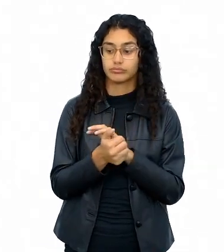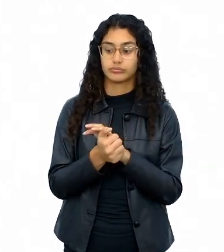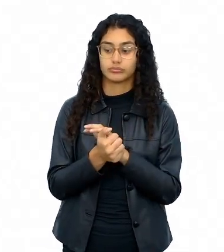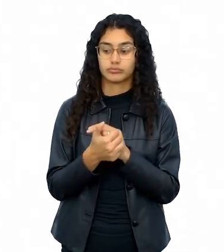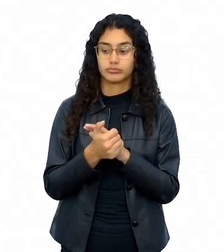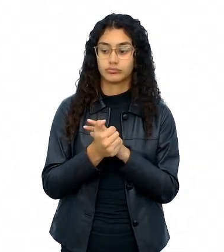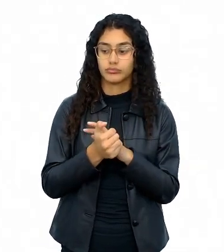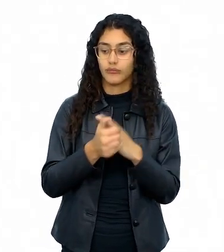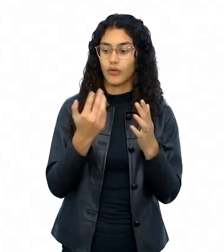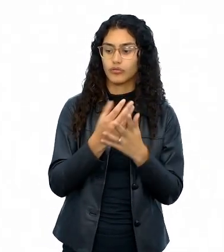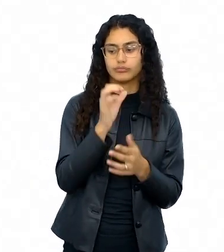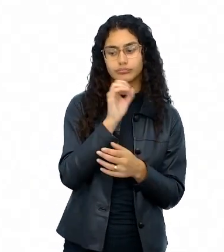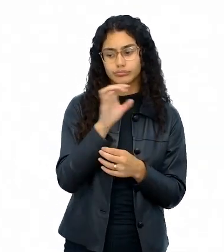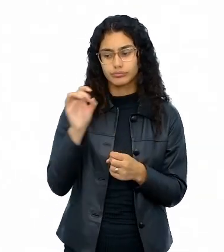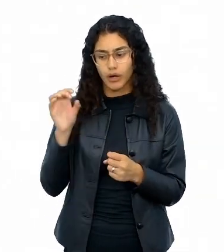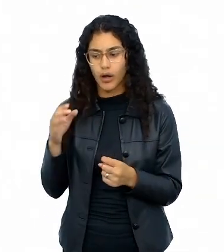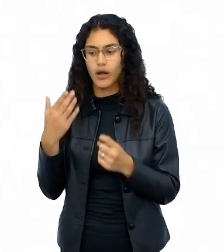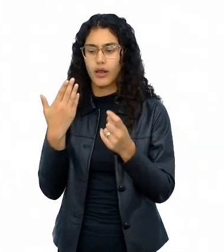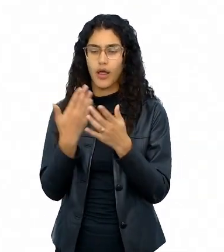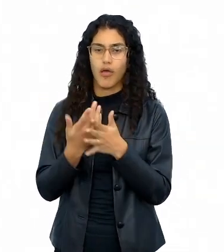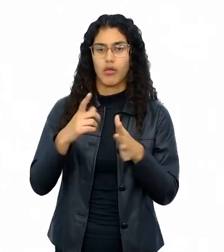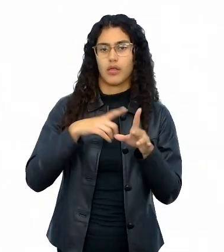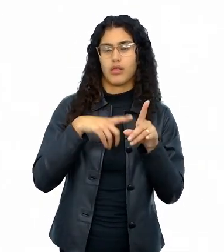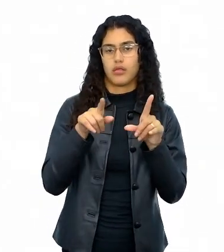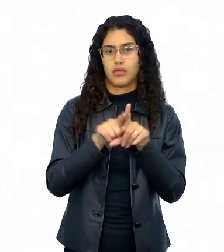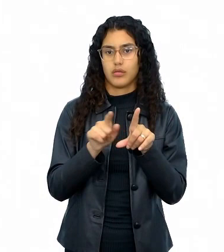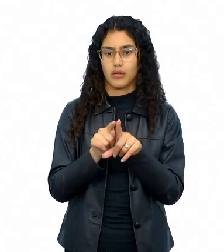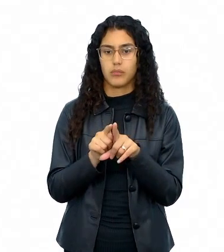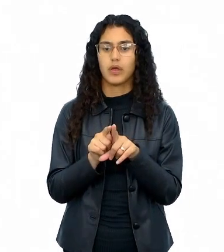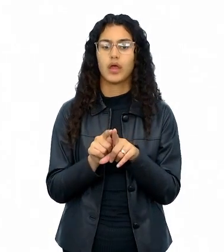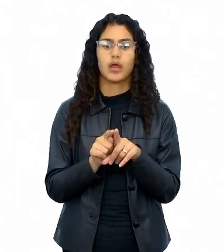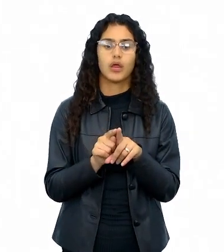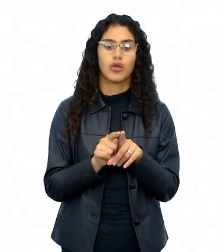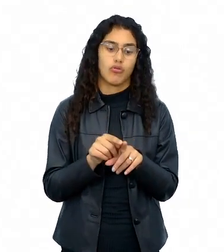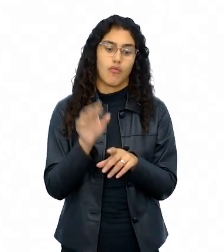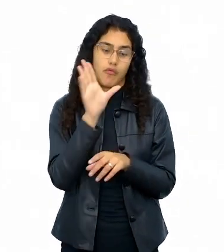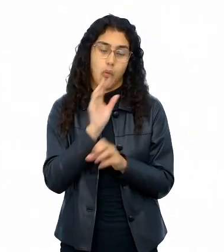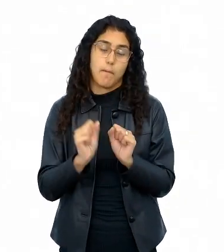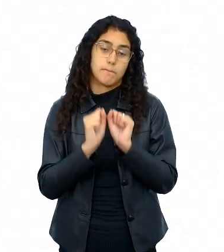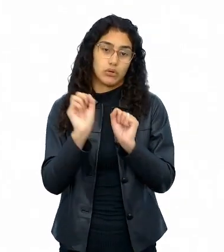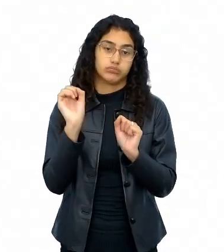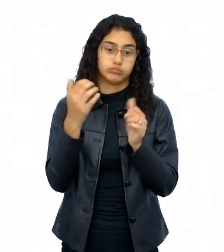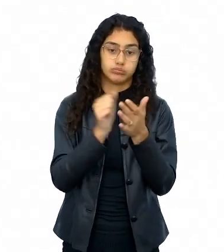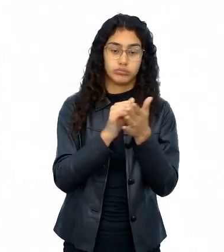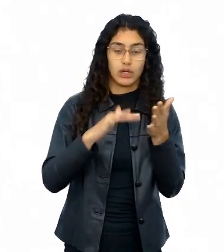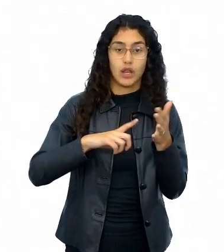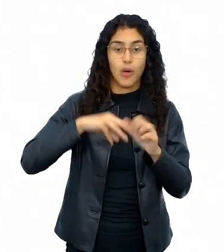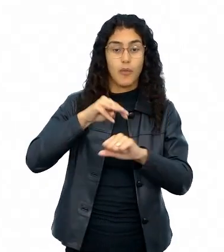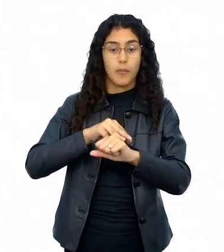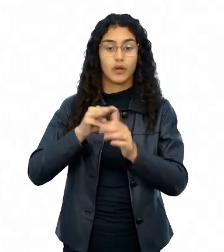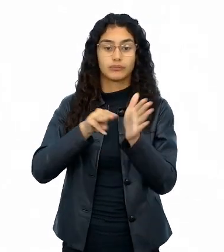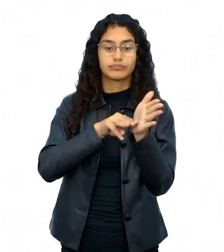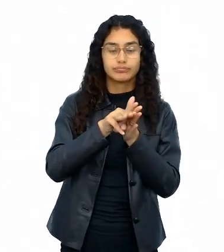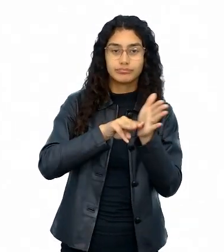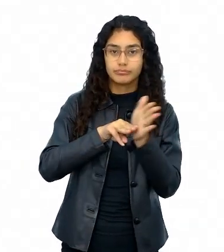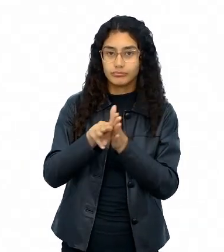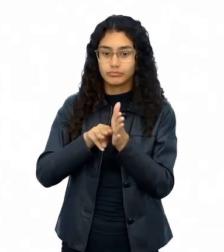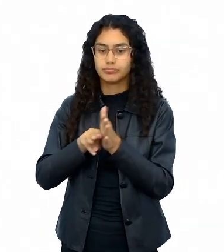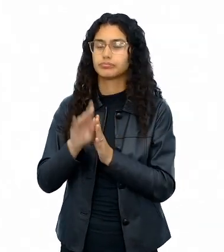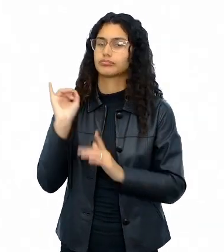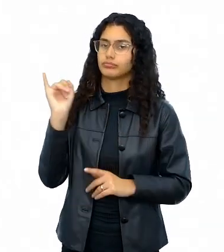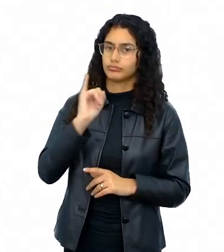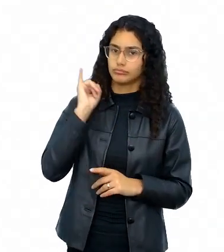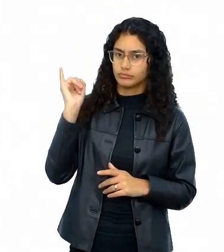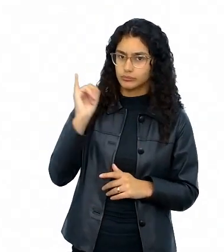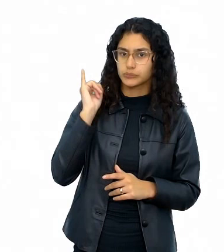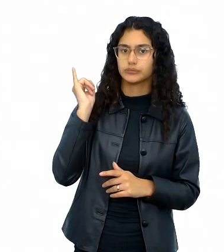de cada aula, dei até uns spoilers das atividades, e veio esse momento metodológico. Gente, muito importante